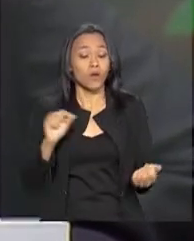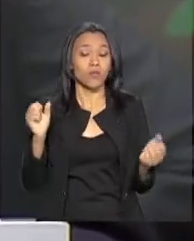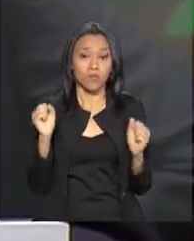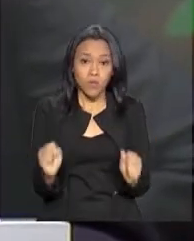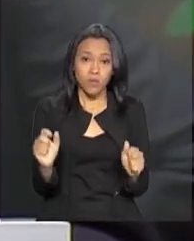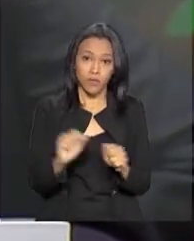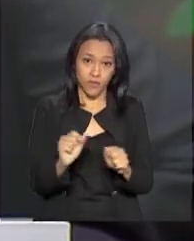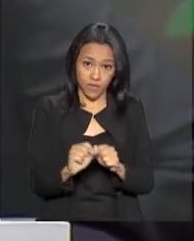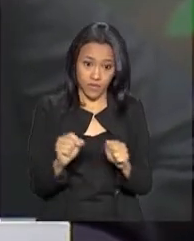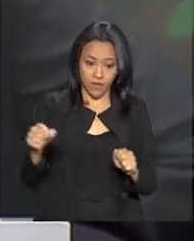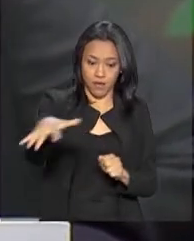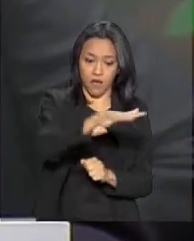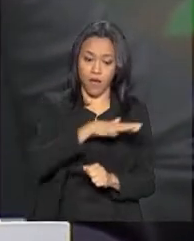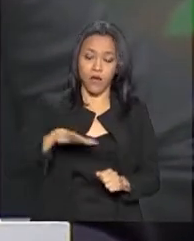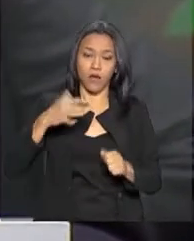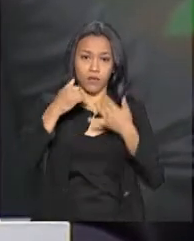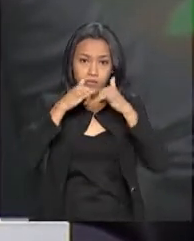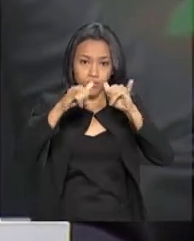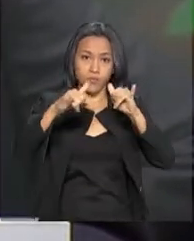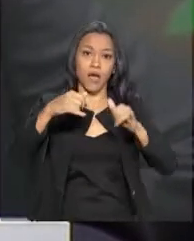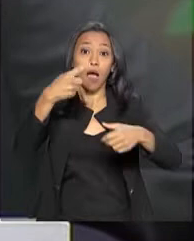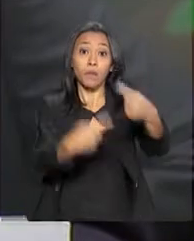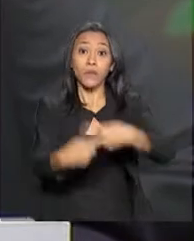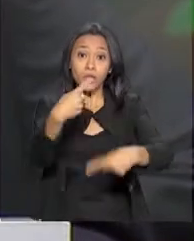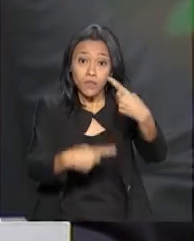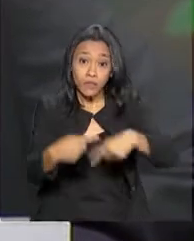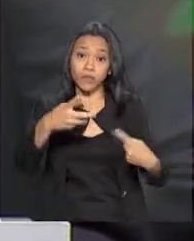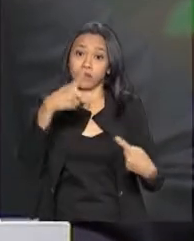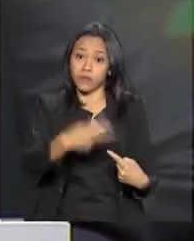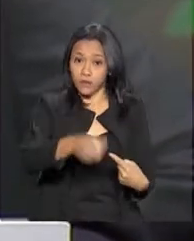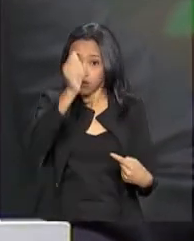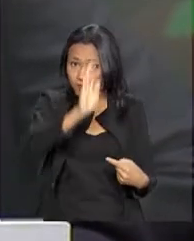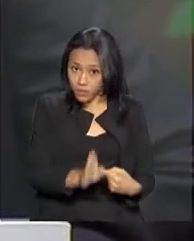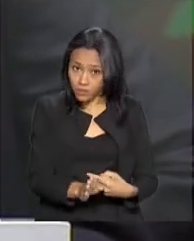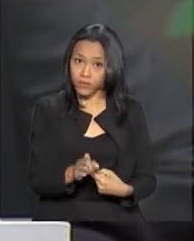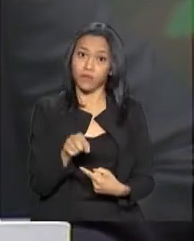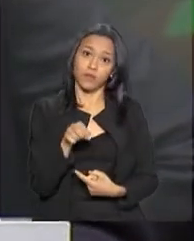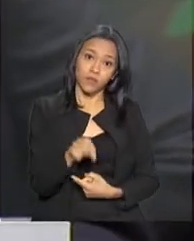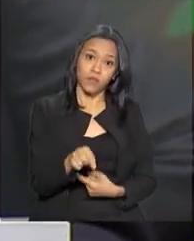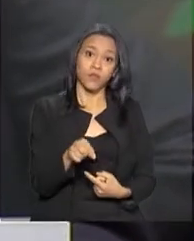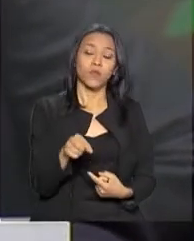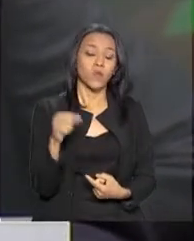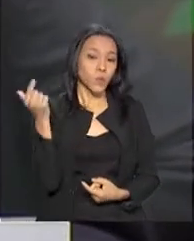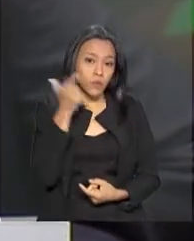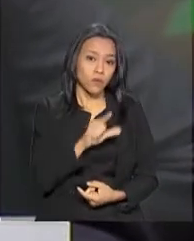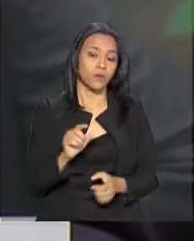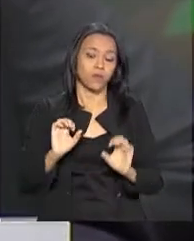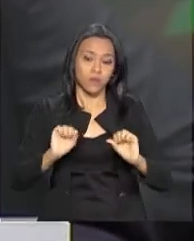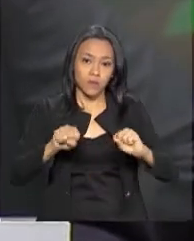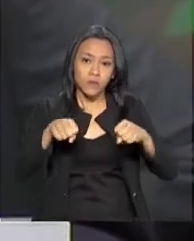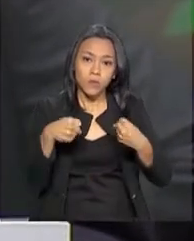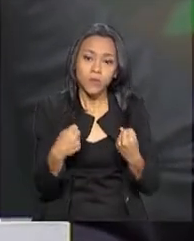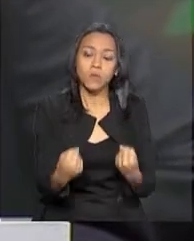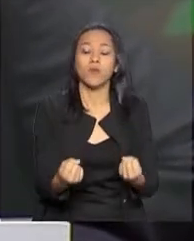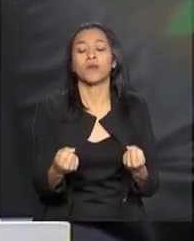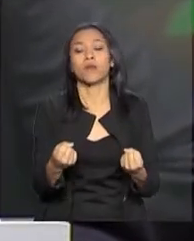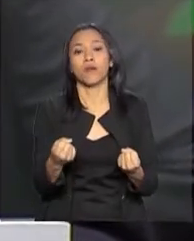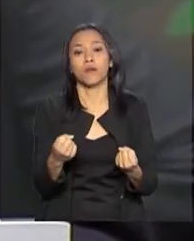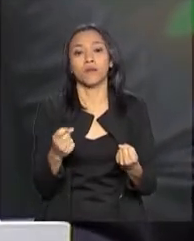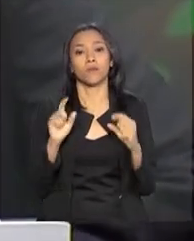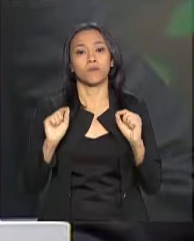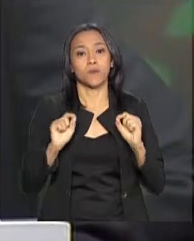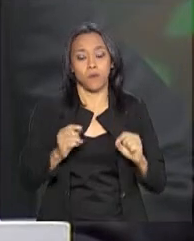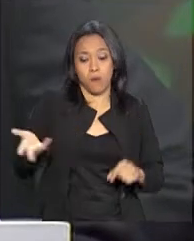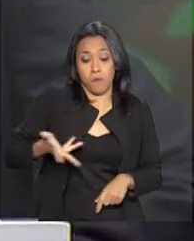o setor elétrico com a política energética do país é se recupere com a velocidade necessária